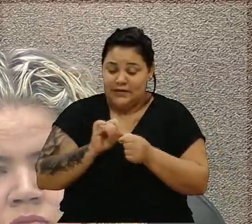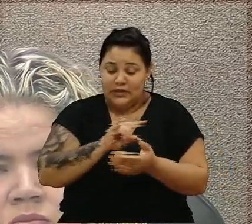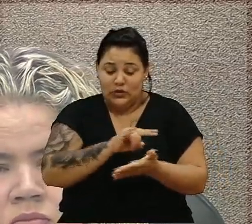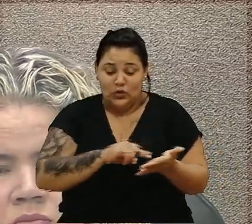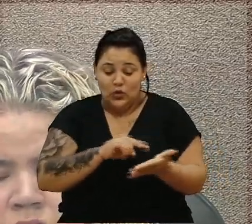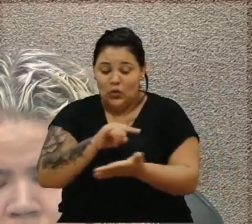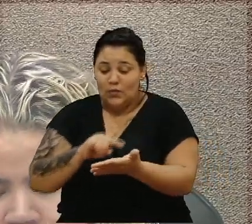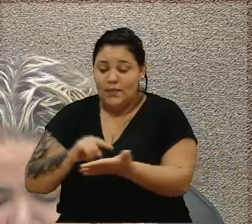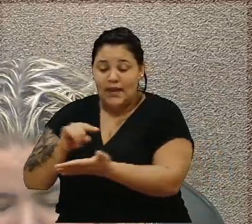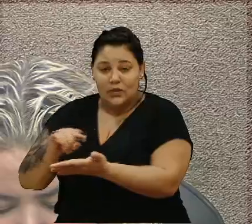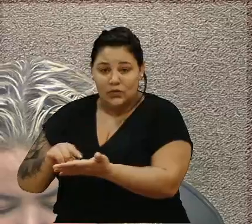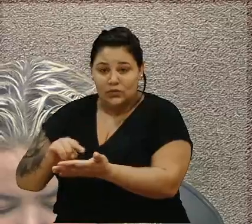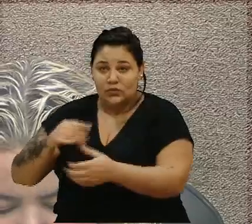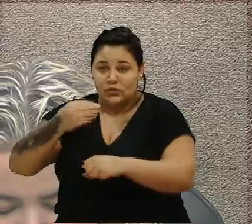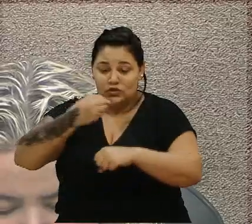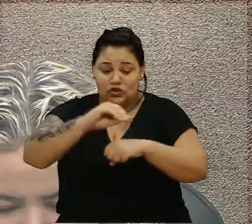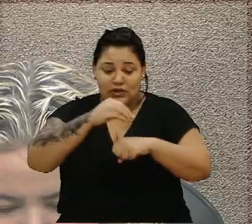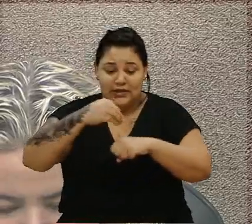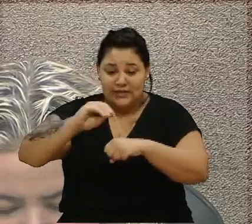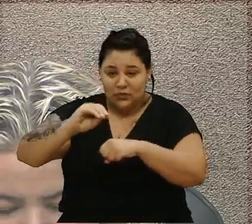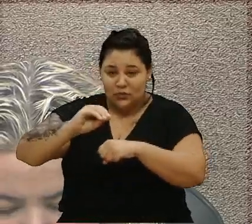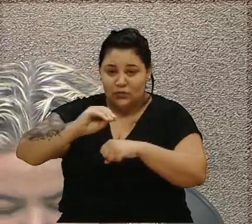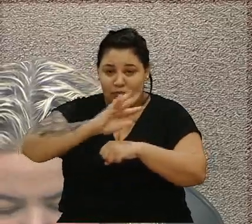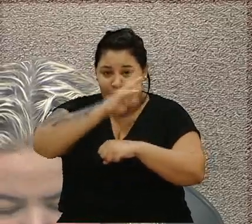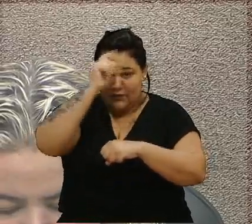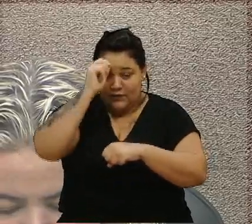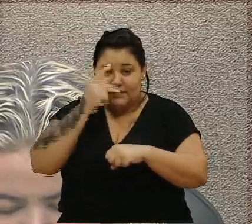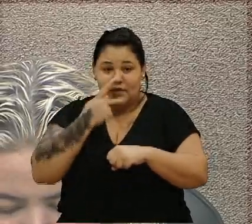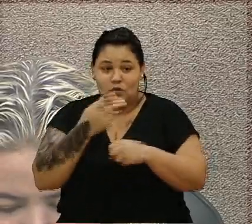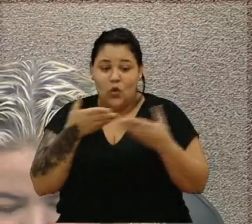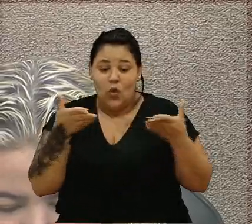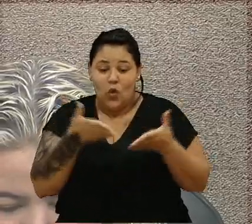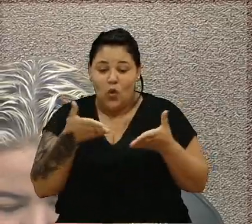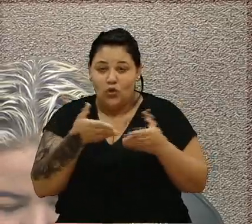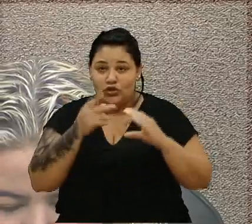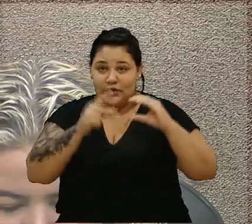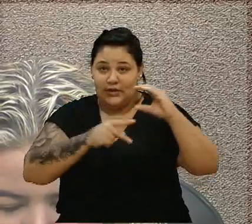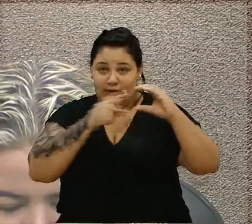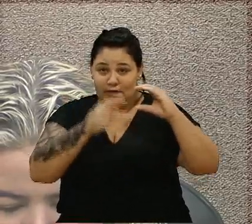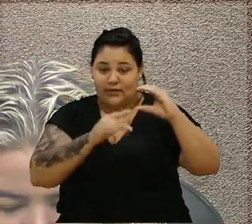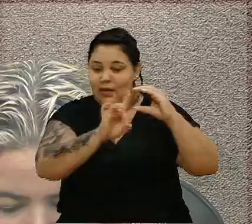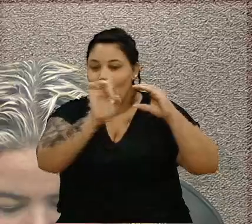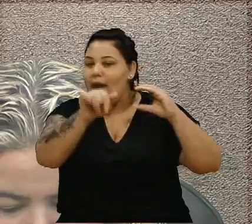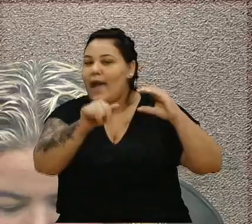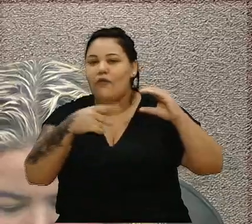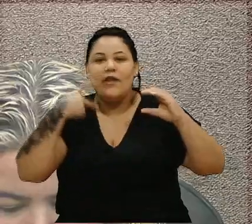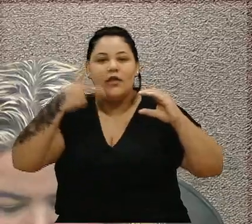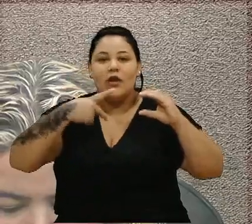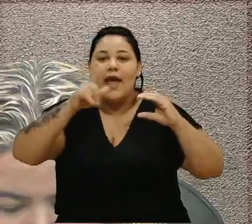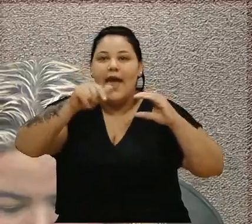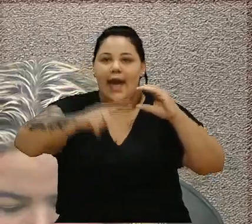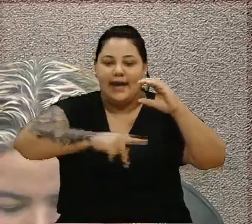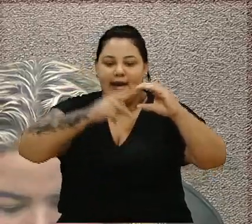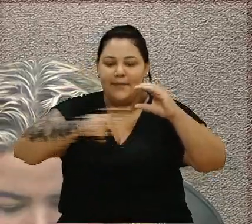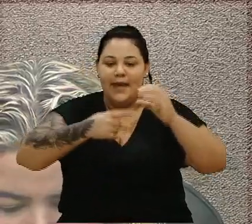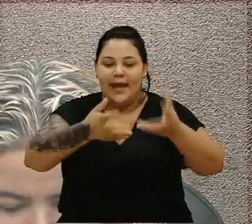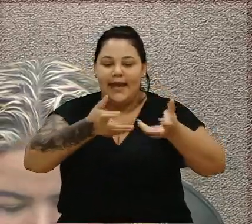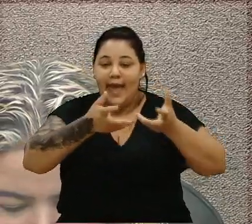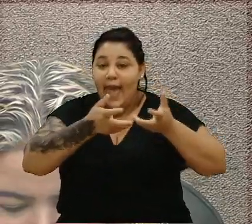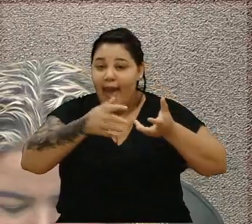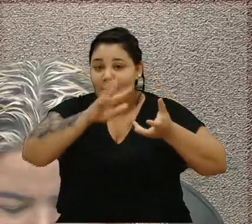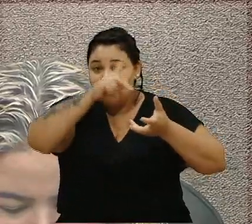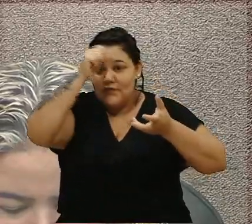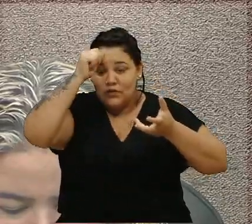de indicação para a prefeitura, dizendo, a partir de hoje, a Câmara, não é o vereador, a Câmara quer que a